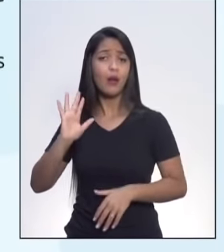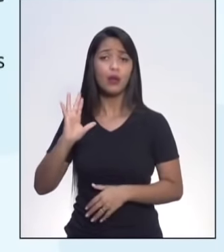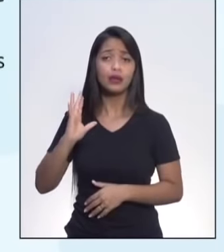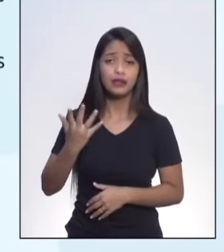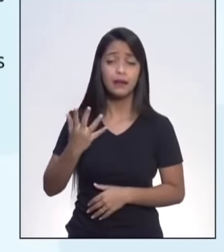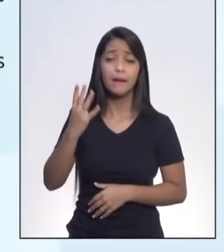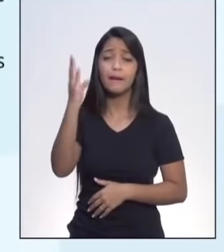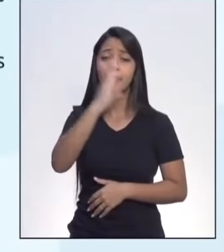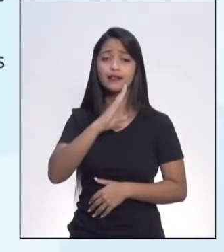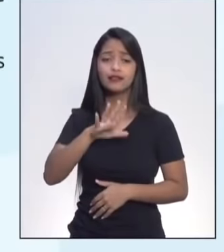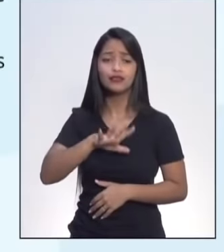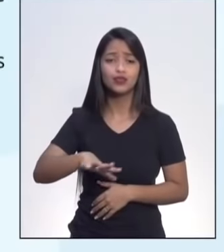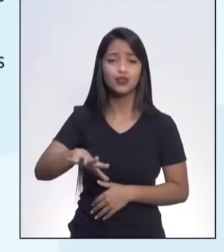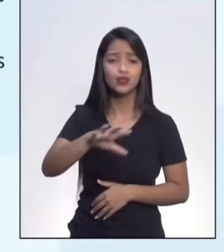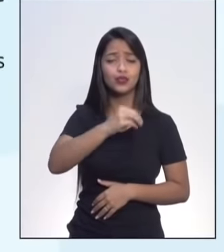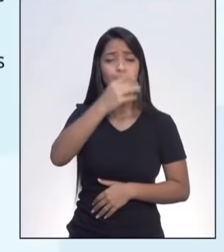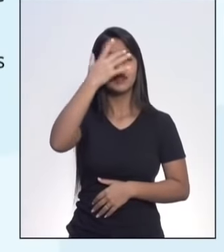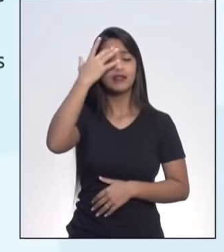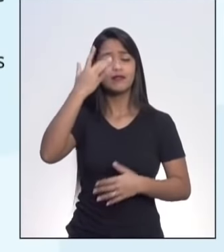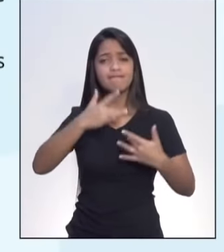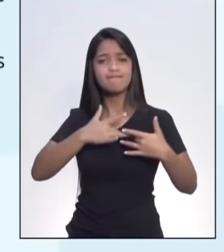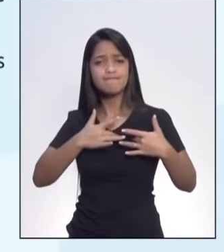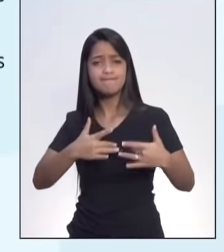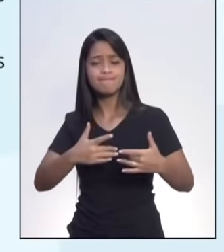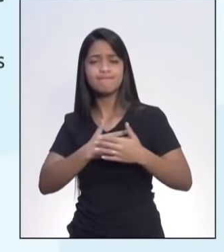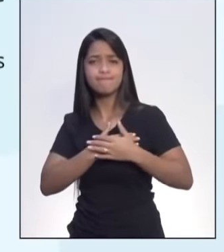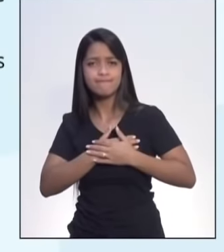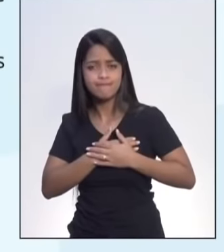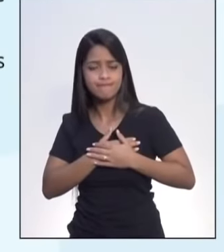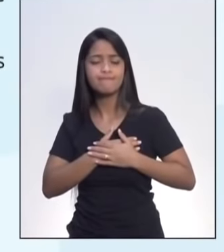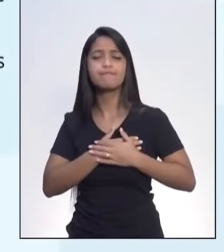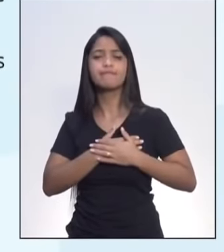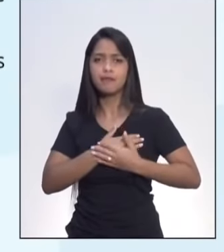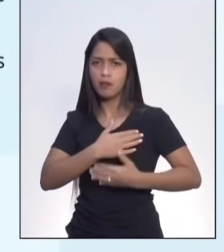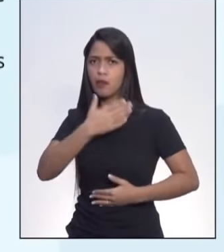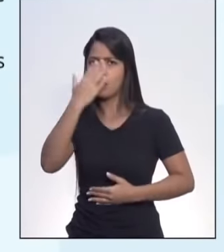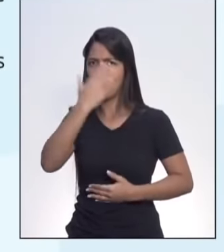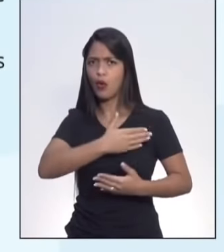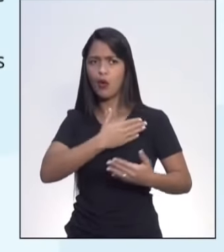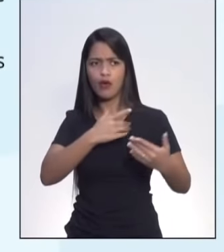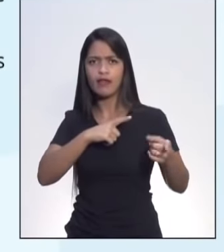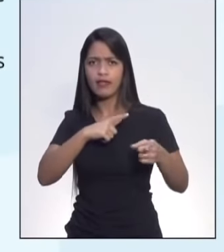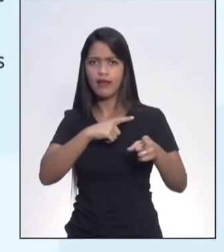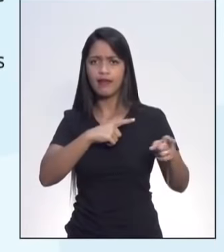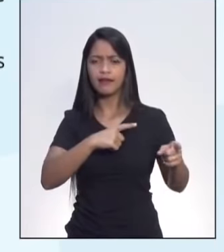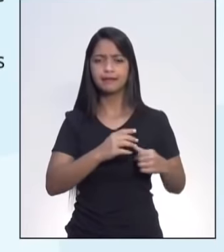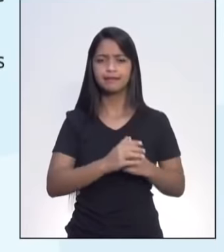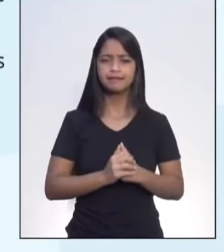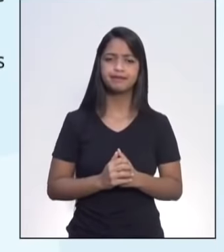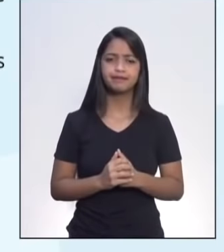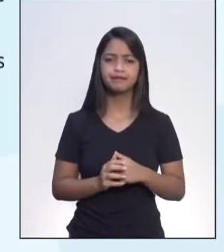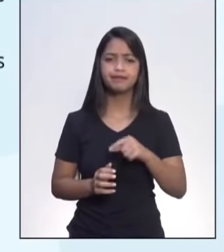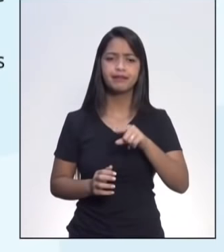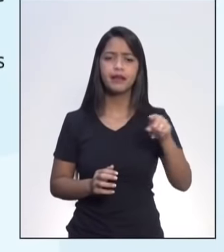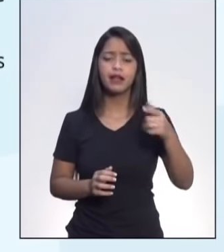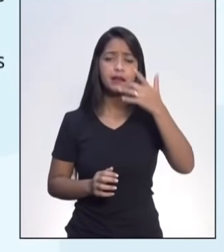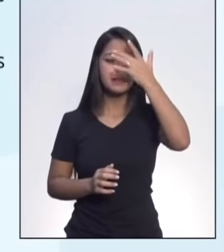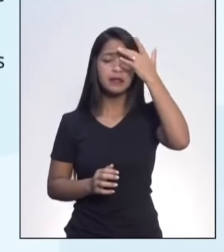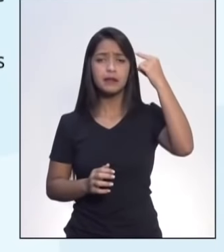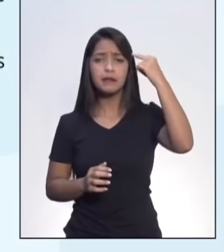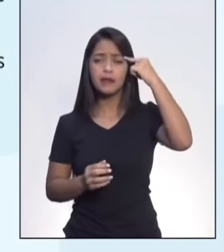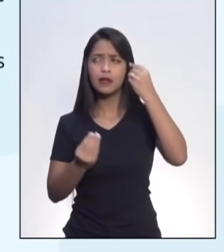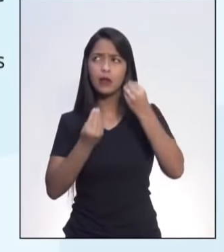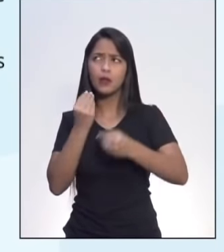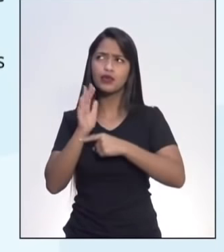poderia ser diferente, a cada dia torna-se mais evidente. Pensando em como contribuir de alguma maneira, o João,